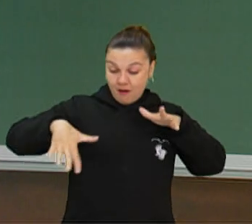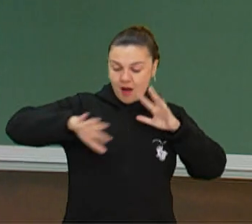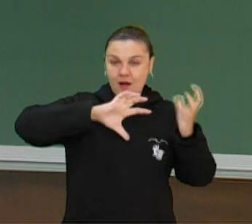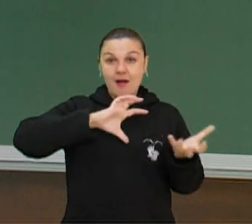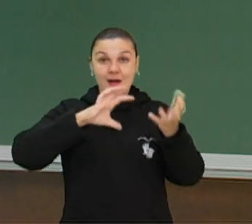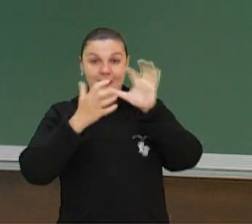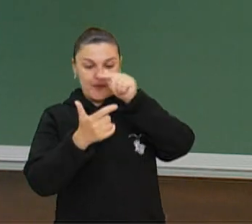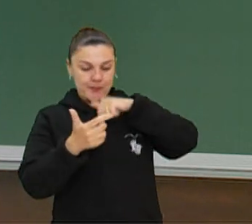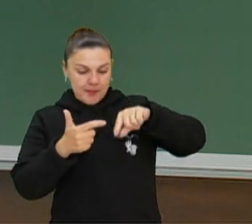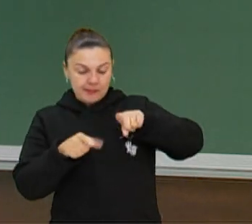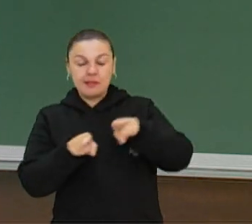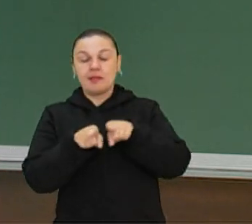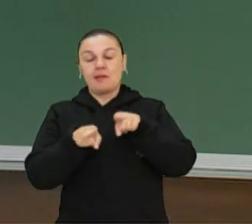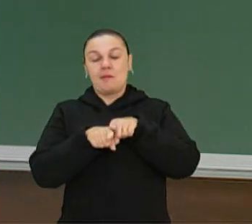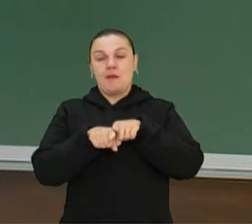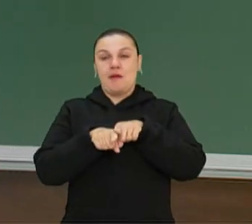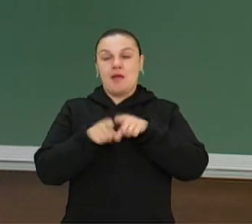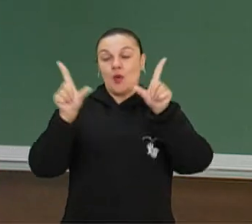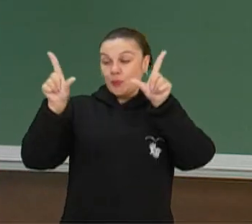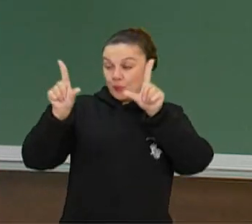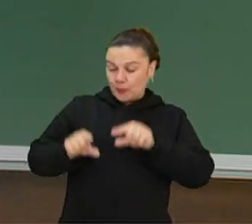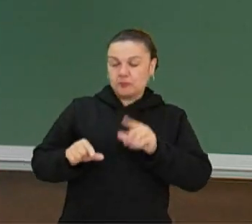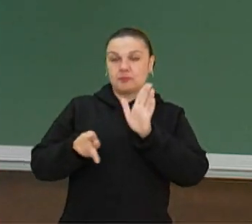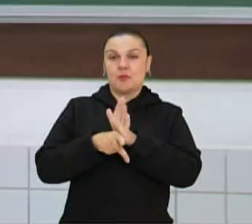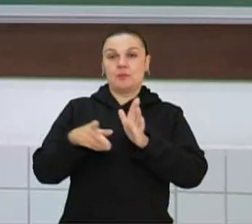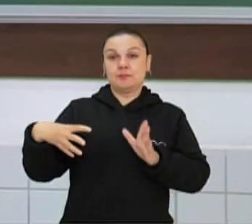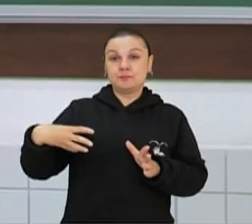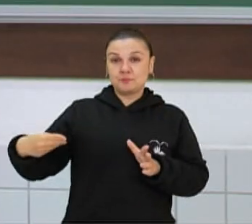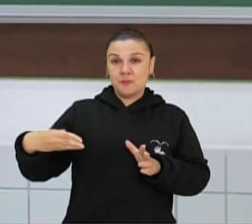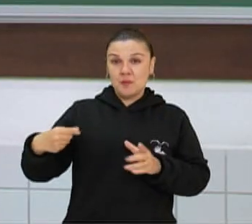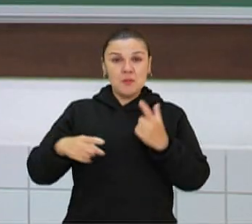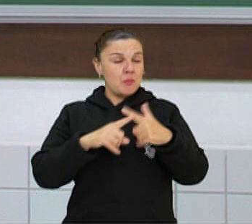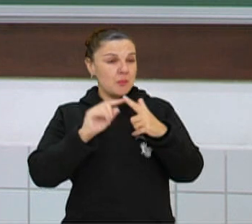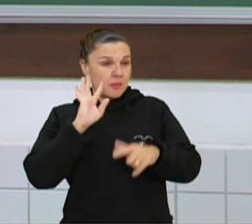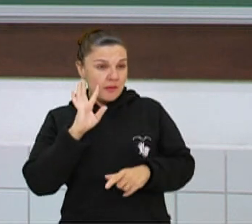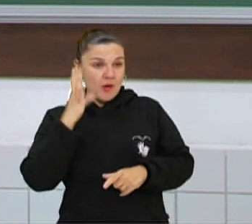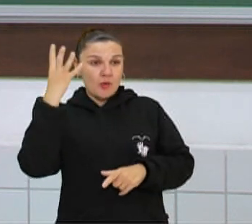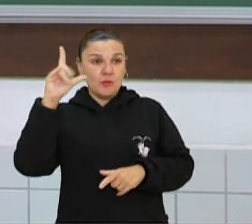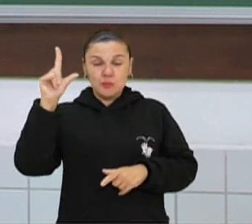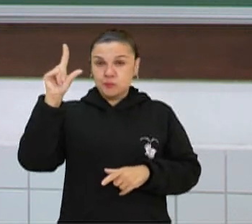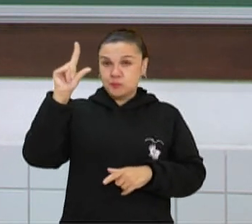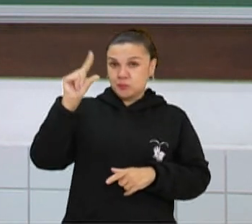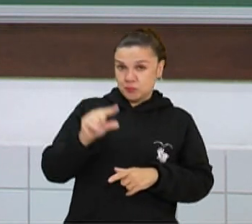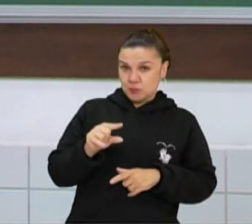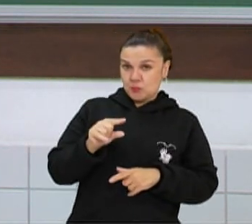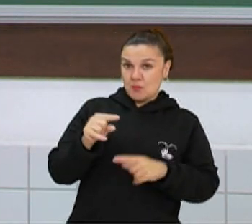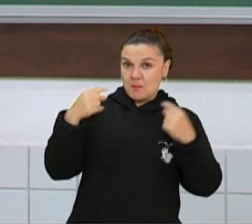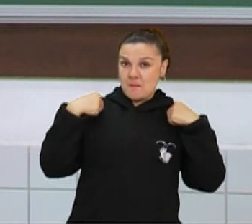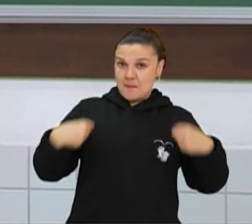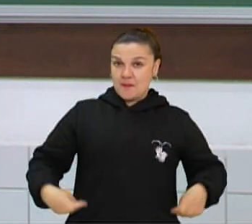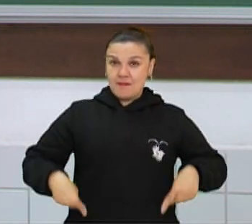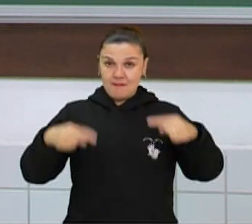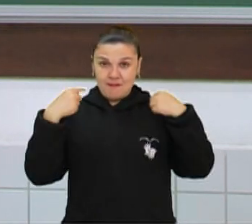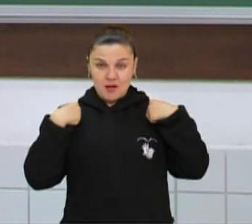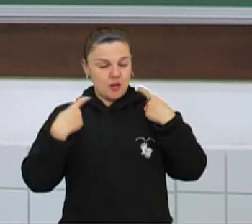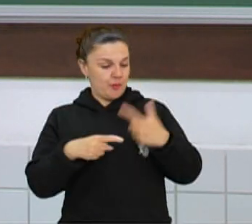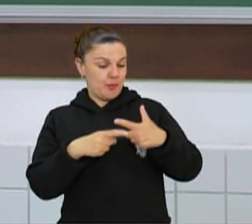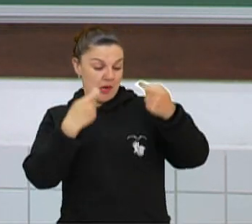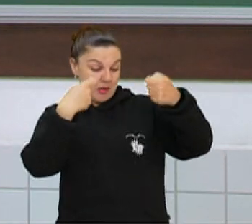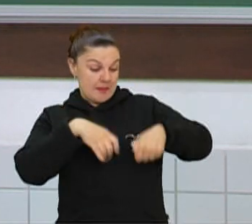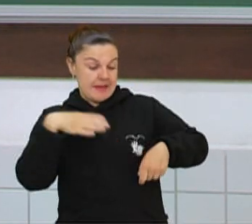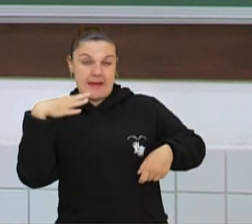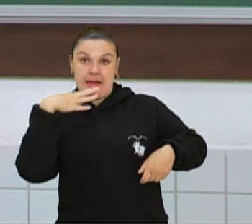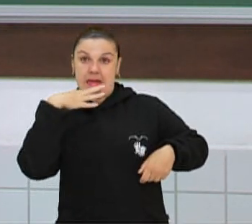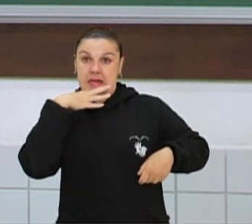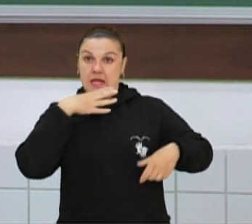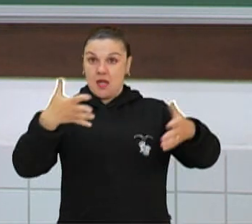taxa metabólica diminui dos mamíferos. Por que isso acontece, essa redução de taxa metabólica? Ora, ele não precisa aquecer tanto